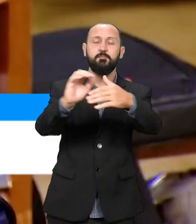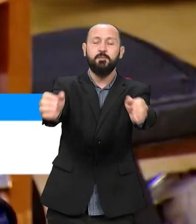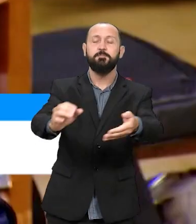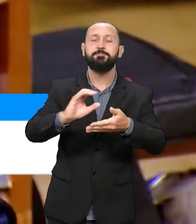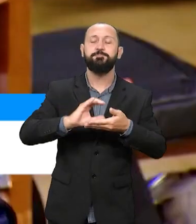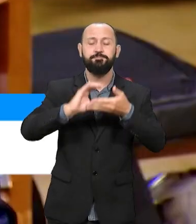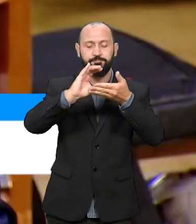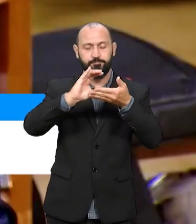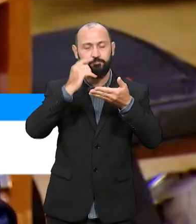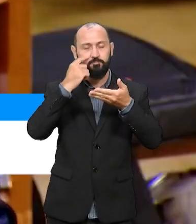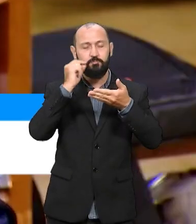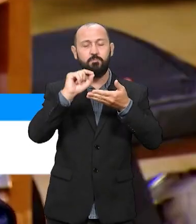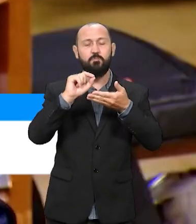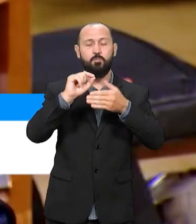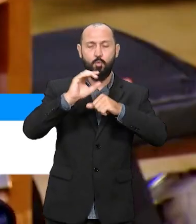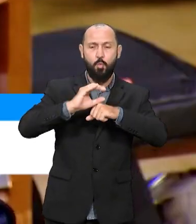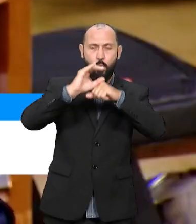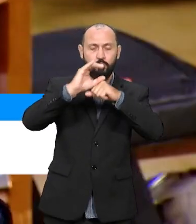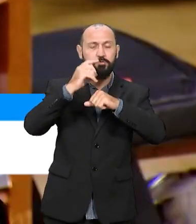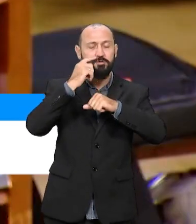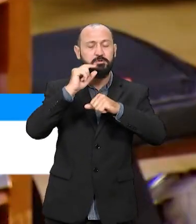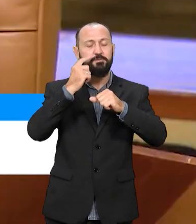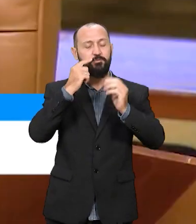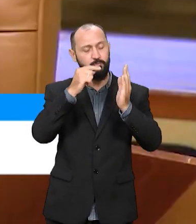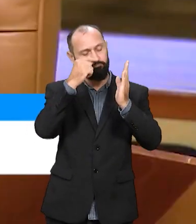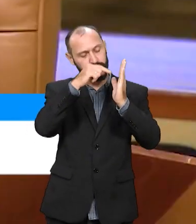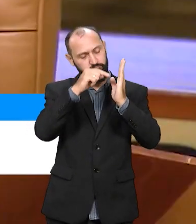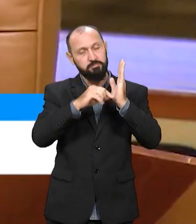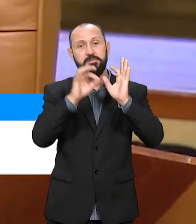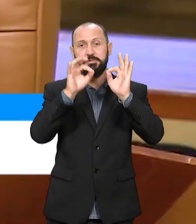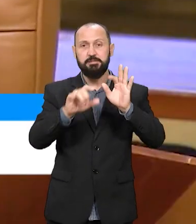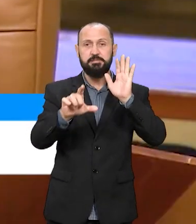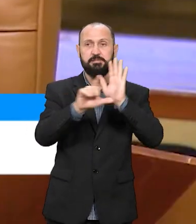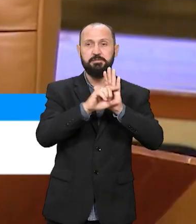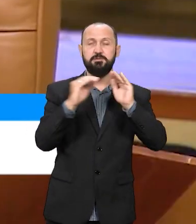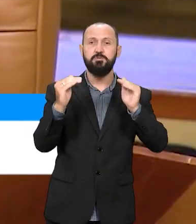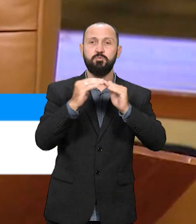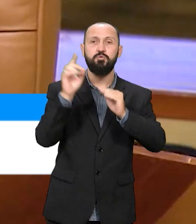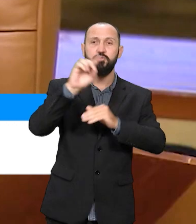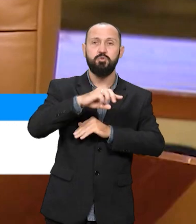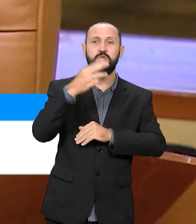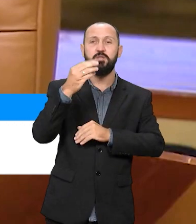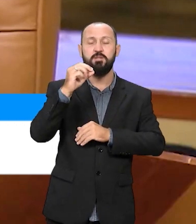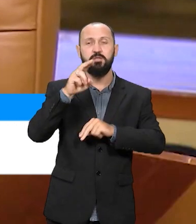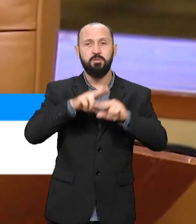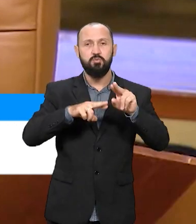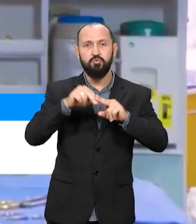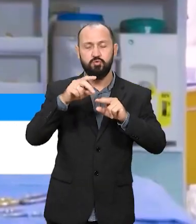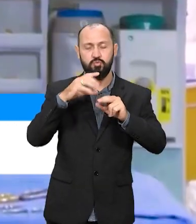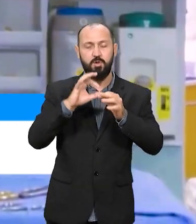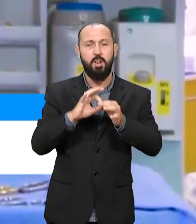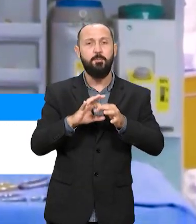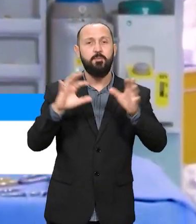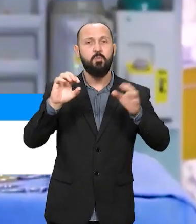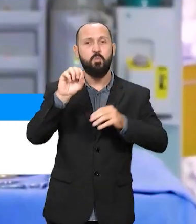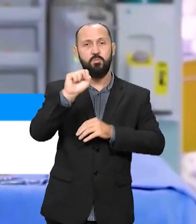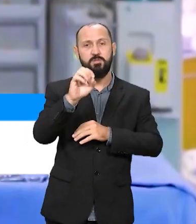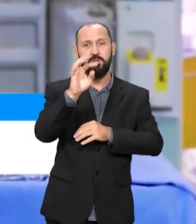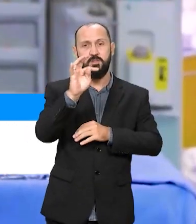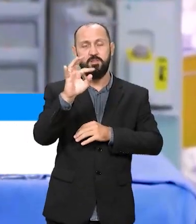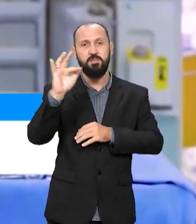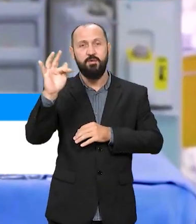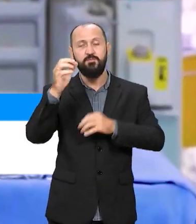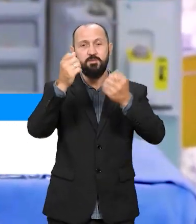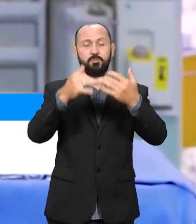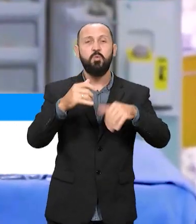a constitucionalidade foi reconhecido pelo Supremo Tribunal Federal em decisão concluída no dia 30 de Junho ao dar a decisão